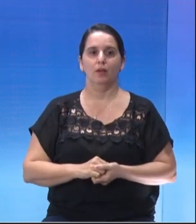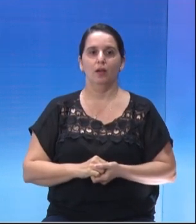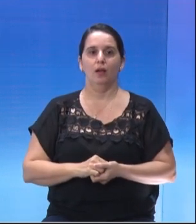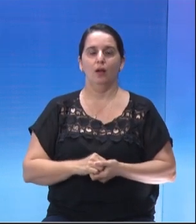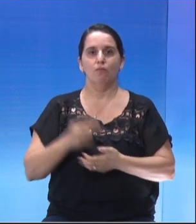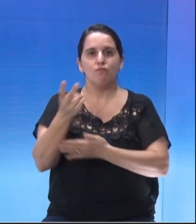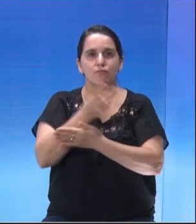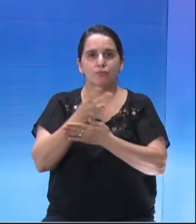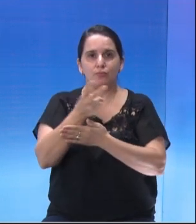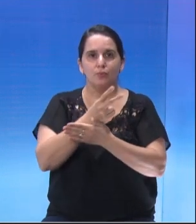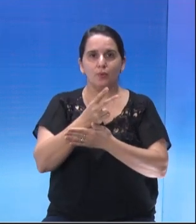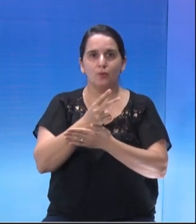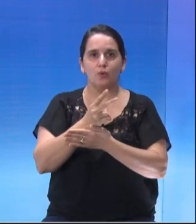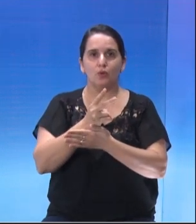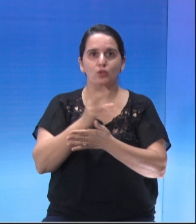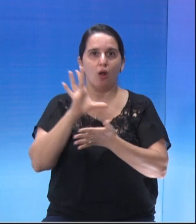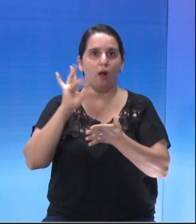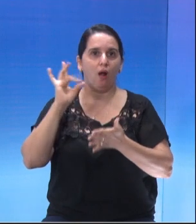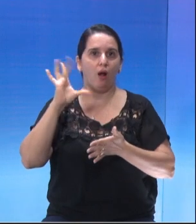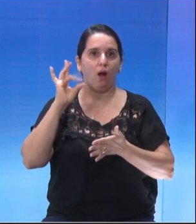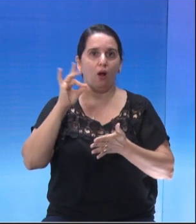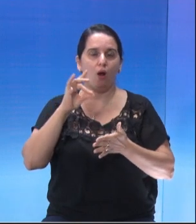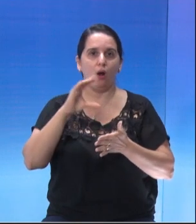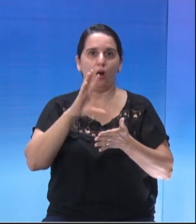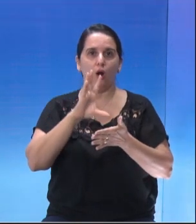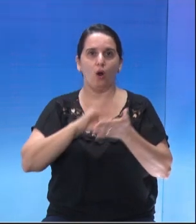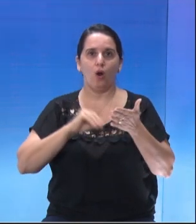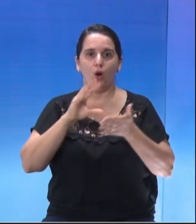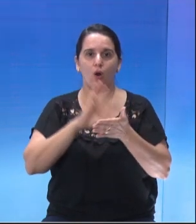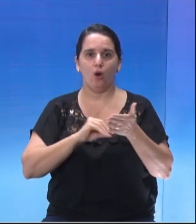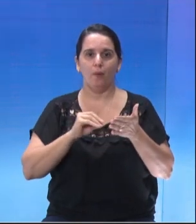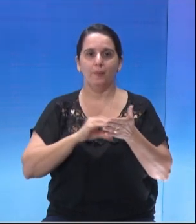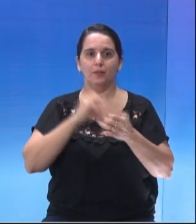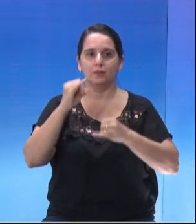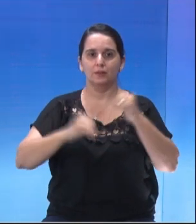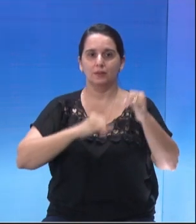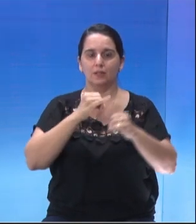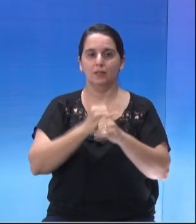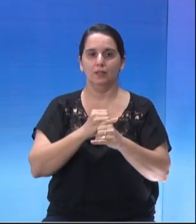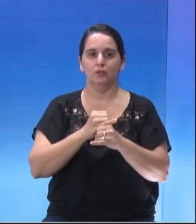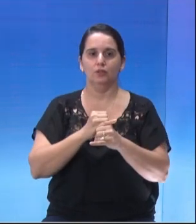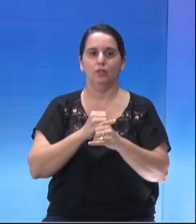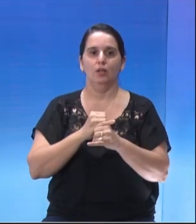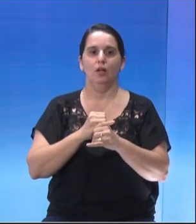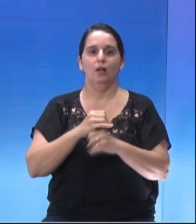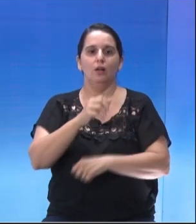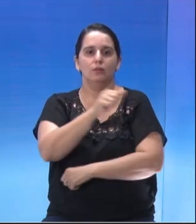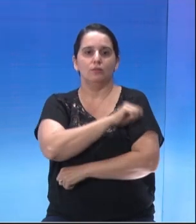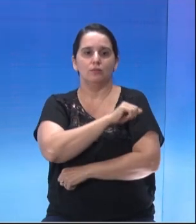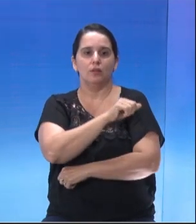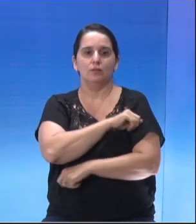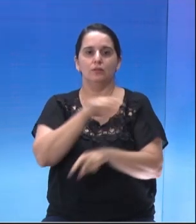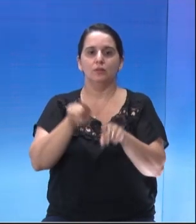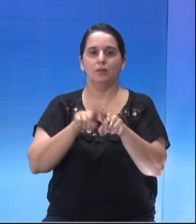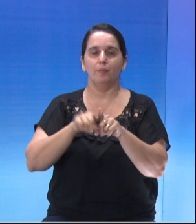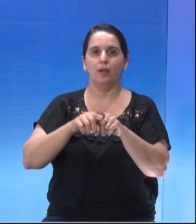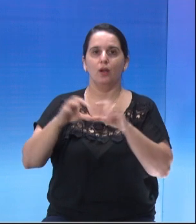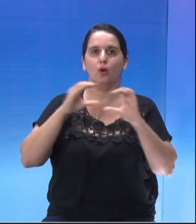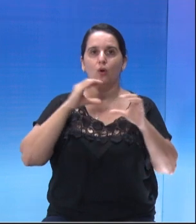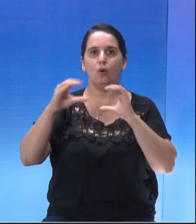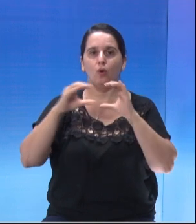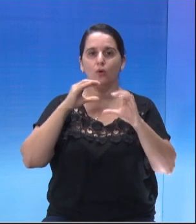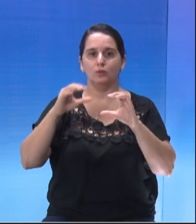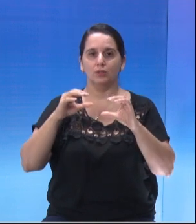plágio, uma ferramenta contra a cópia ilegal. No mundo acadêmico ou nos veículos de comunicação, as